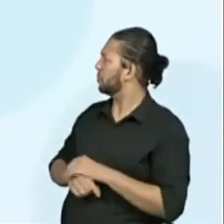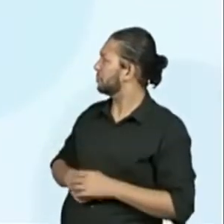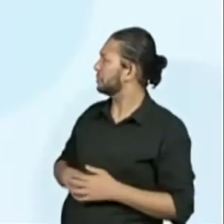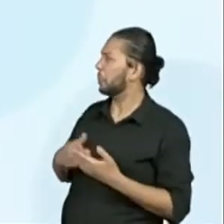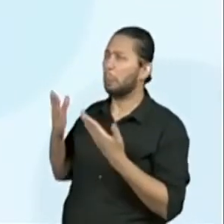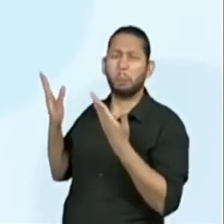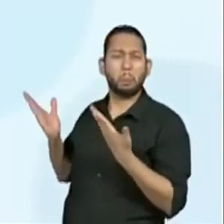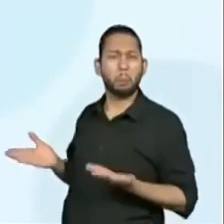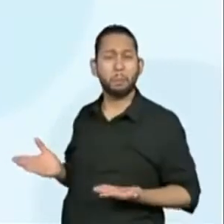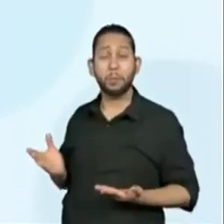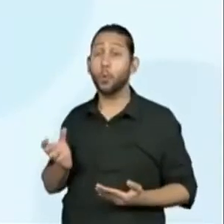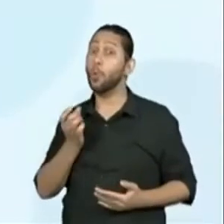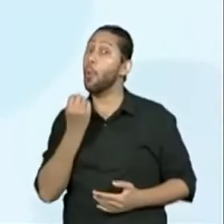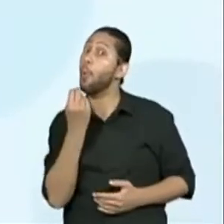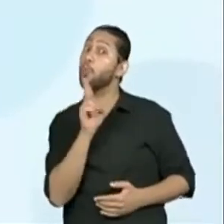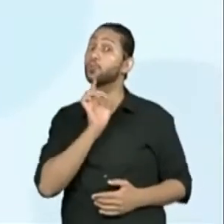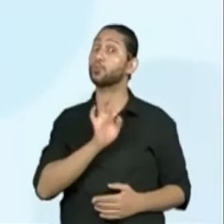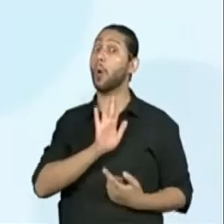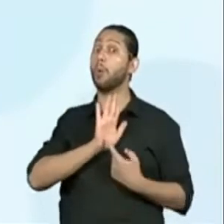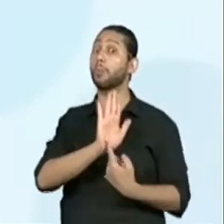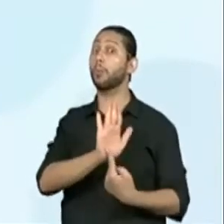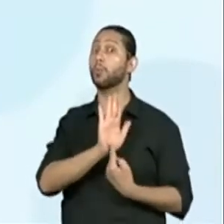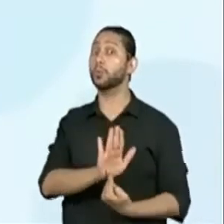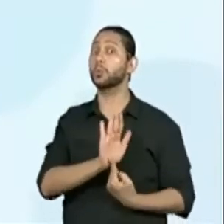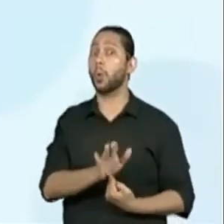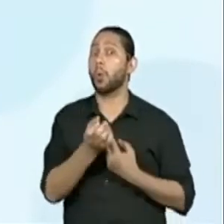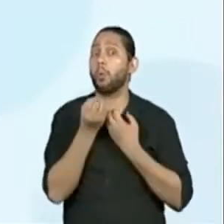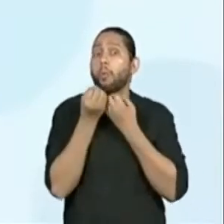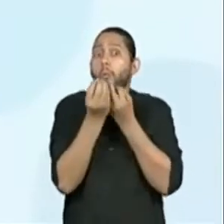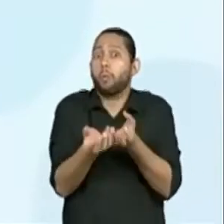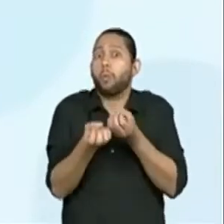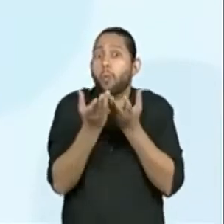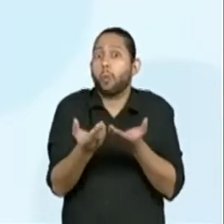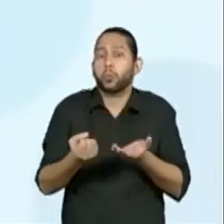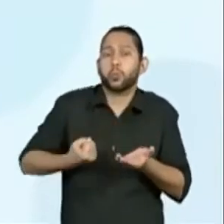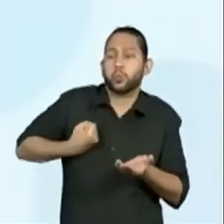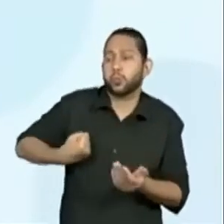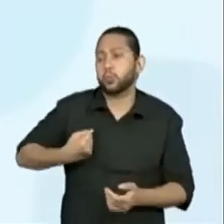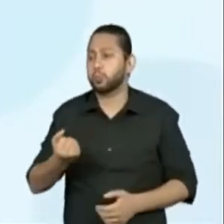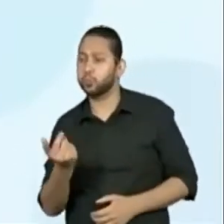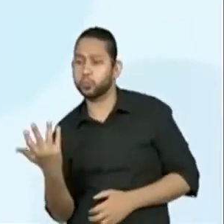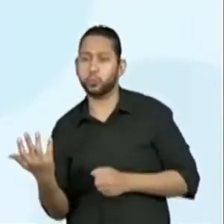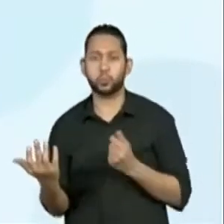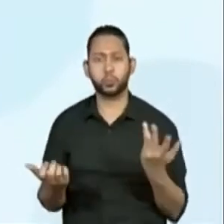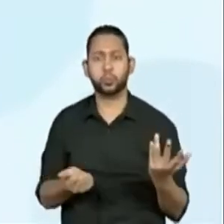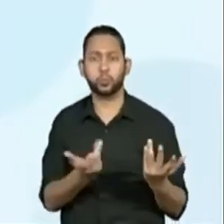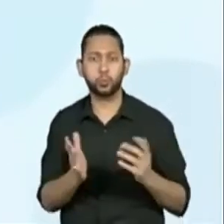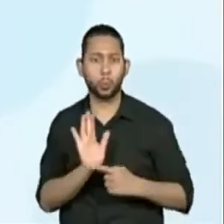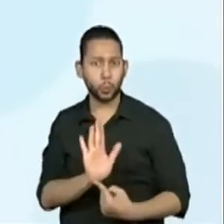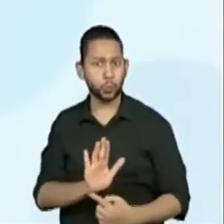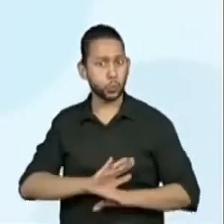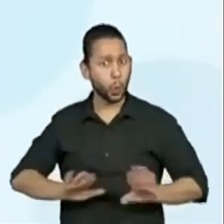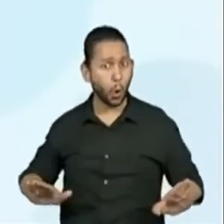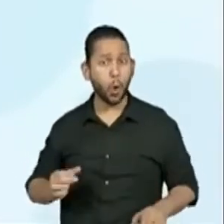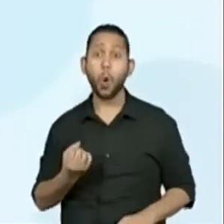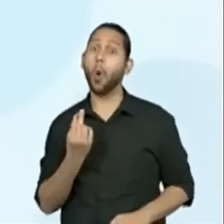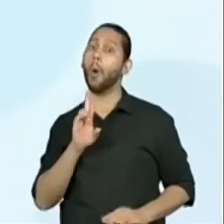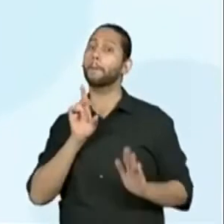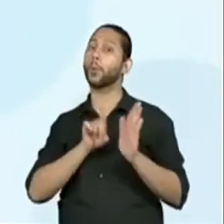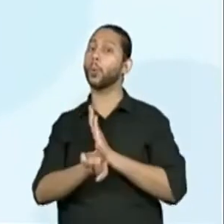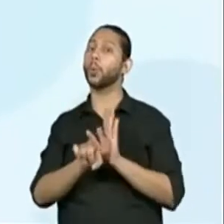aqui a ser respondida E aí sim ou não e aí aluno do 4º ano que está que me assistindo